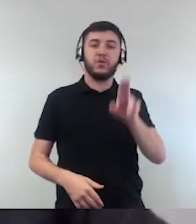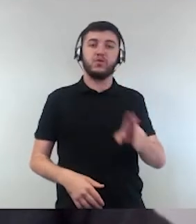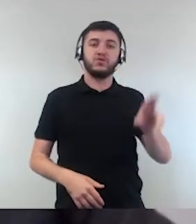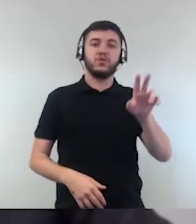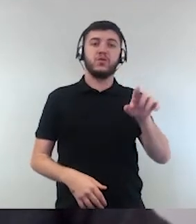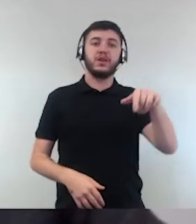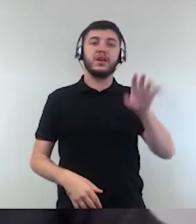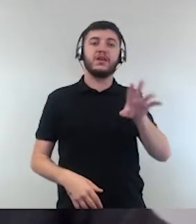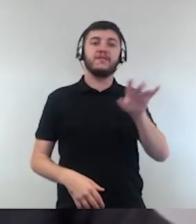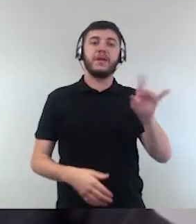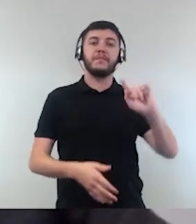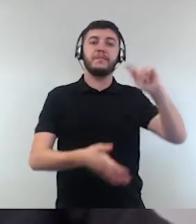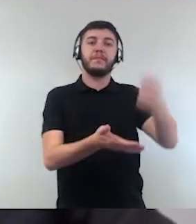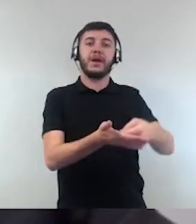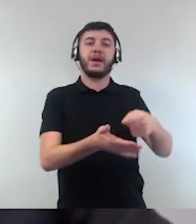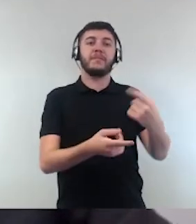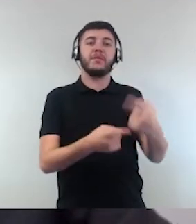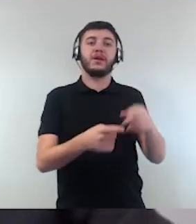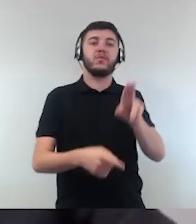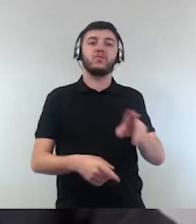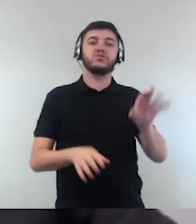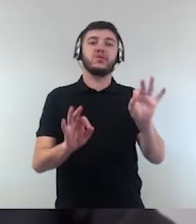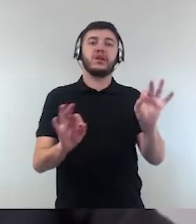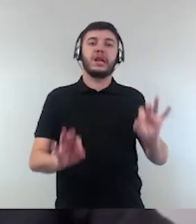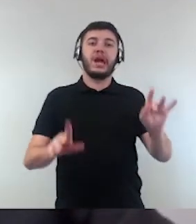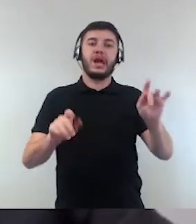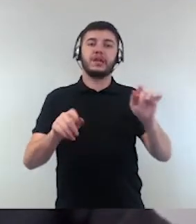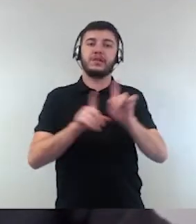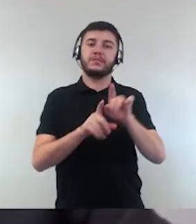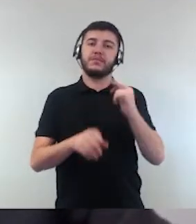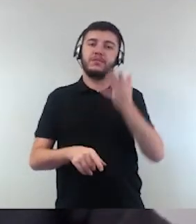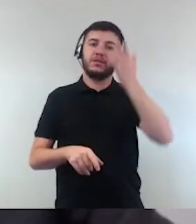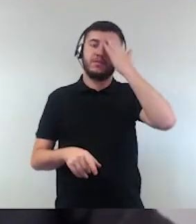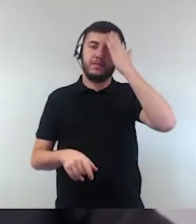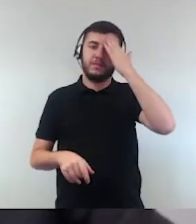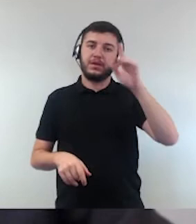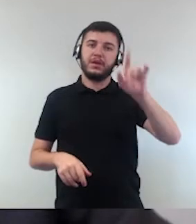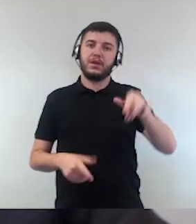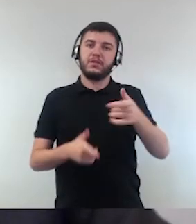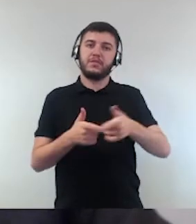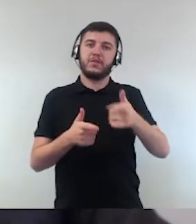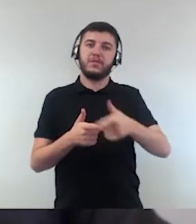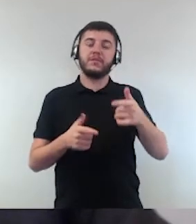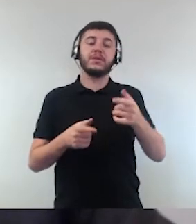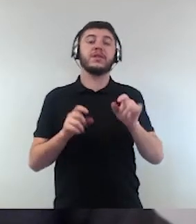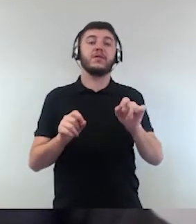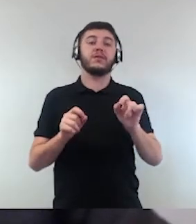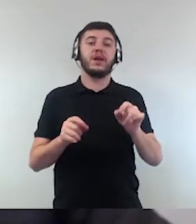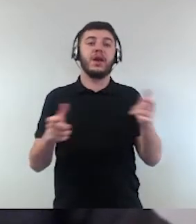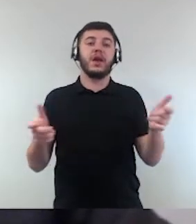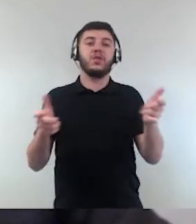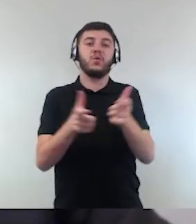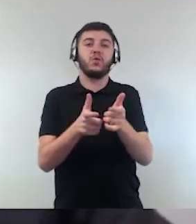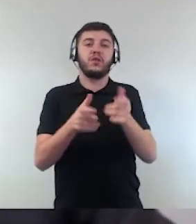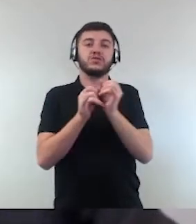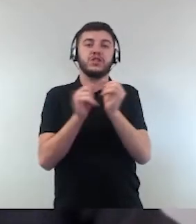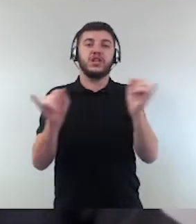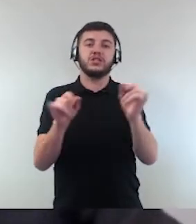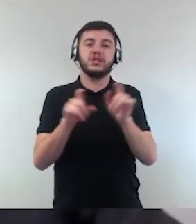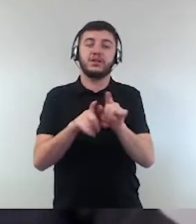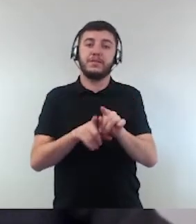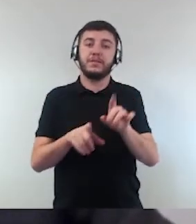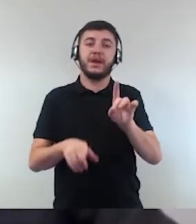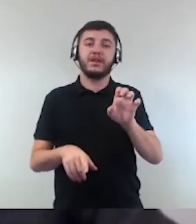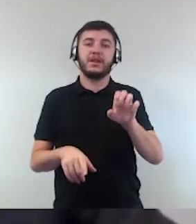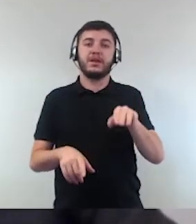conta? Esse é o problema. Essa é a grande crise do excesso de oferta de energia e a redução da demanda por parte do consumidor. Quem